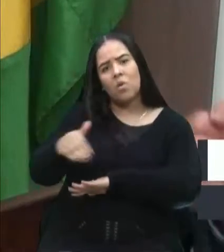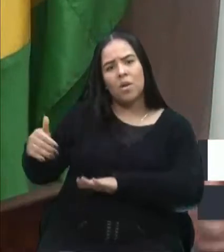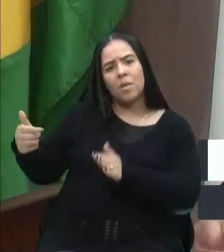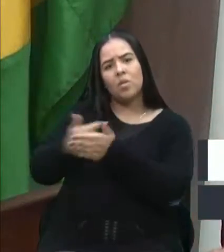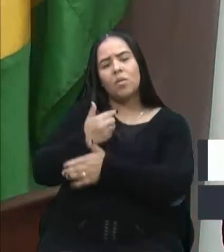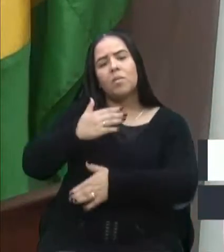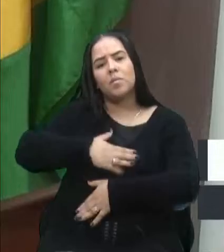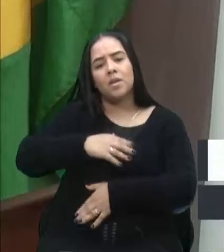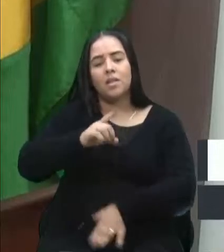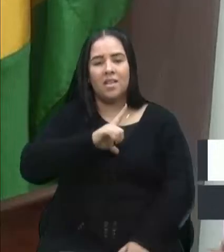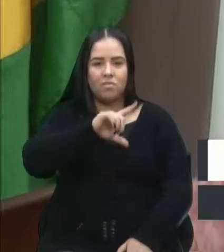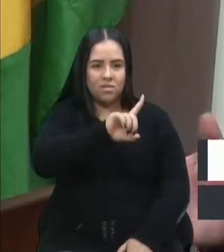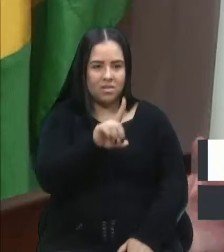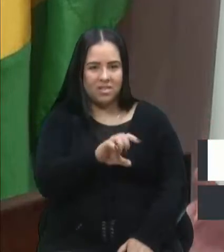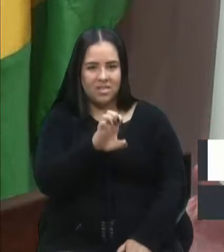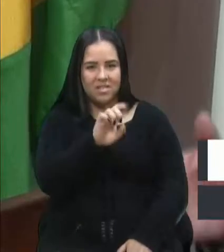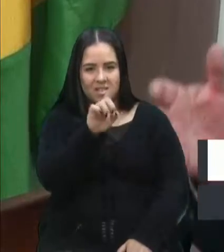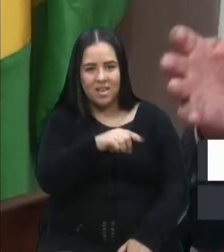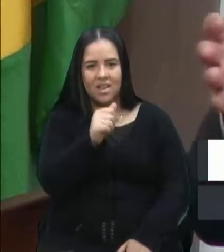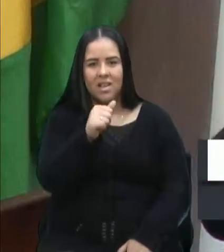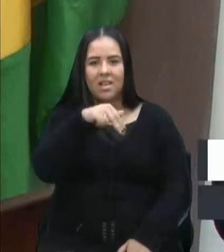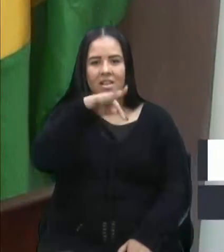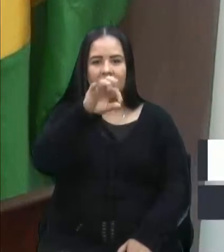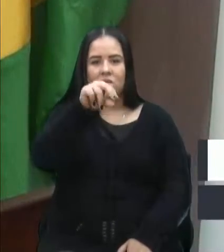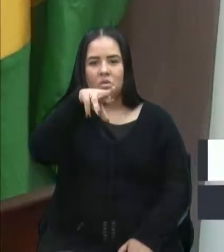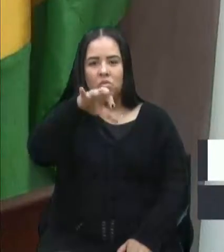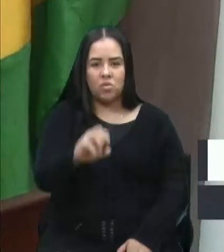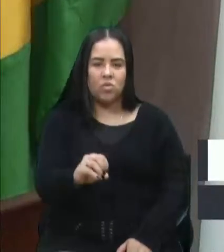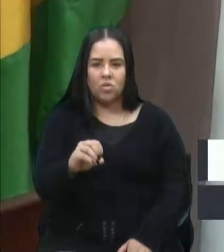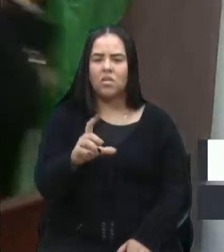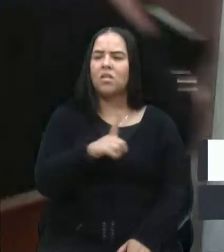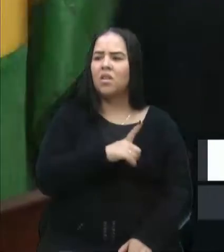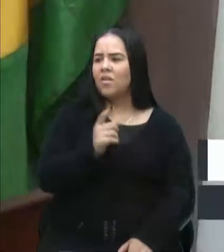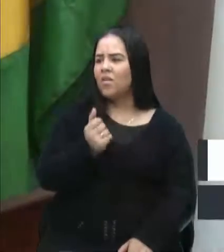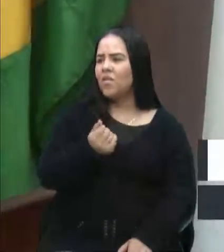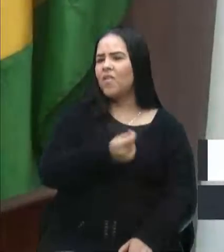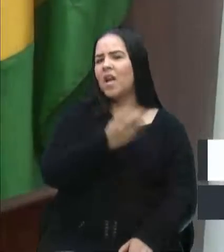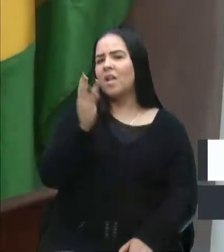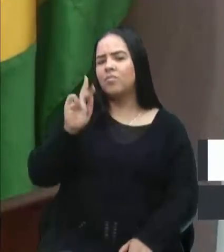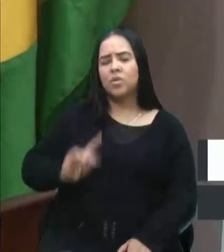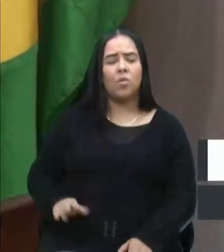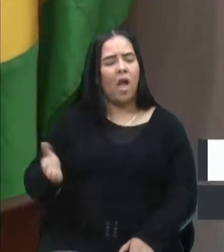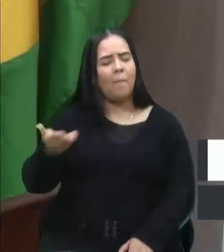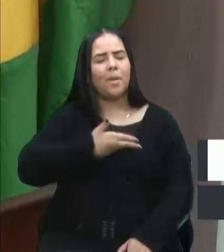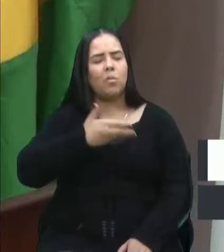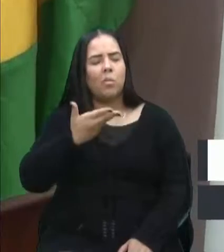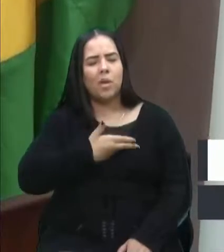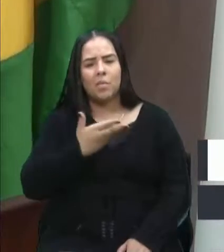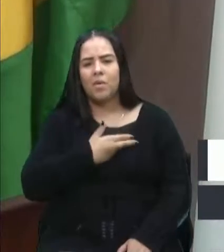Antônio, tem o pessoal do Mercado Esmeralda, tem o Zé Somense, tem a Janice, eu tenho muitos amigos.